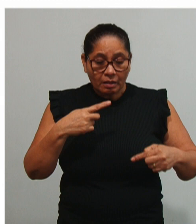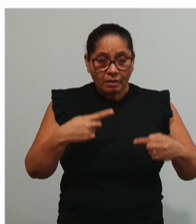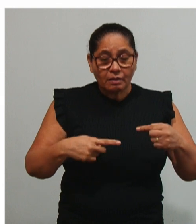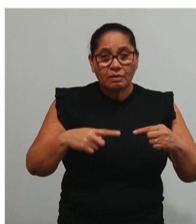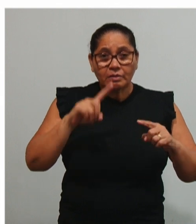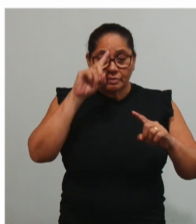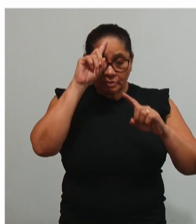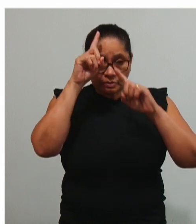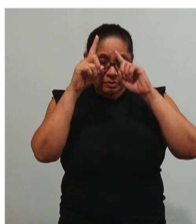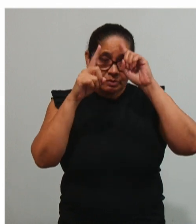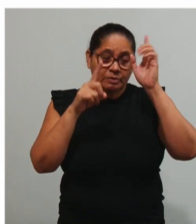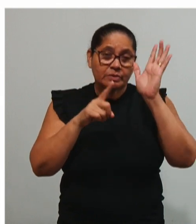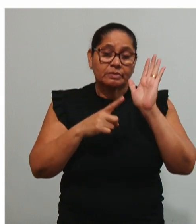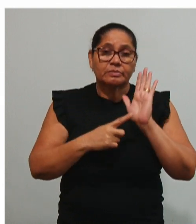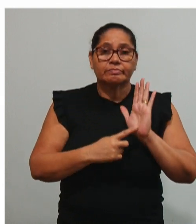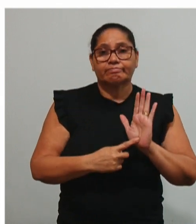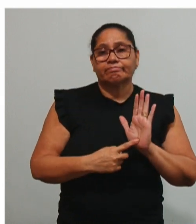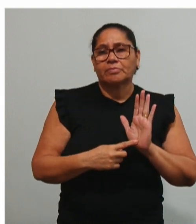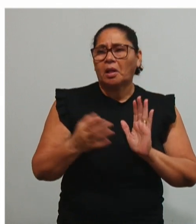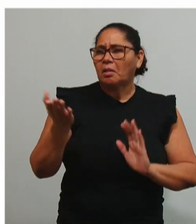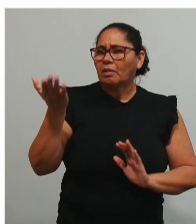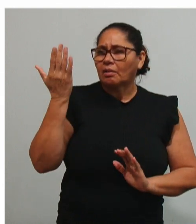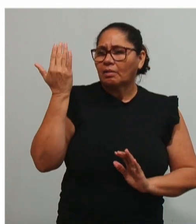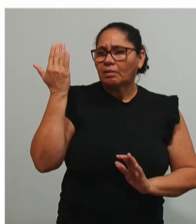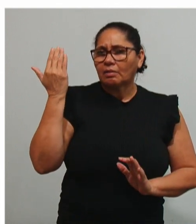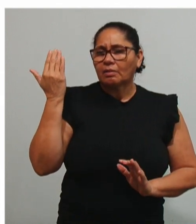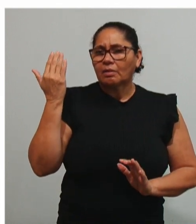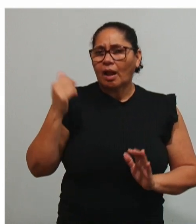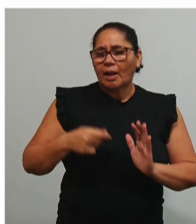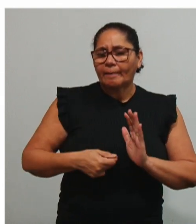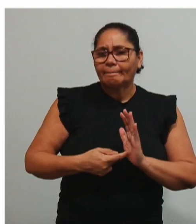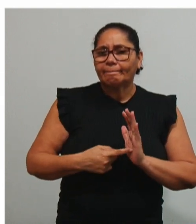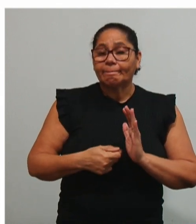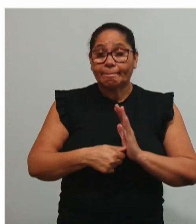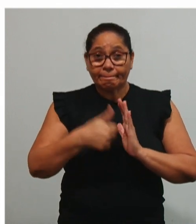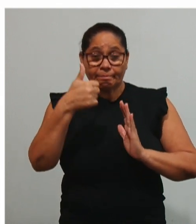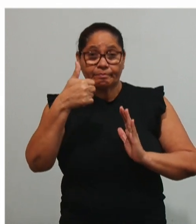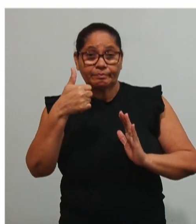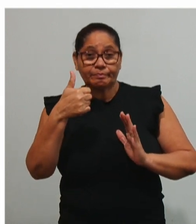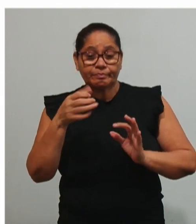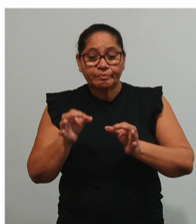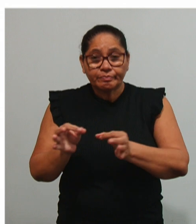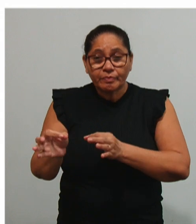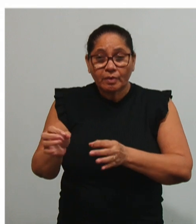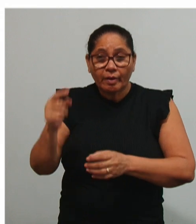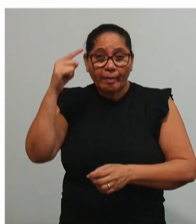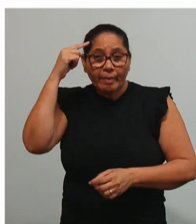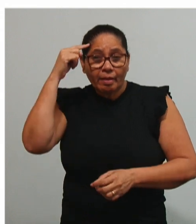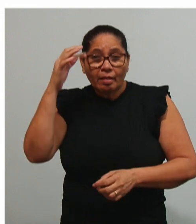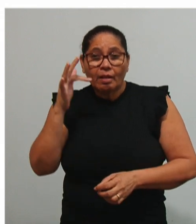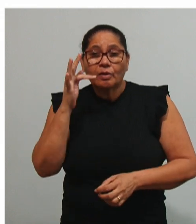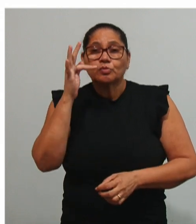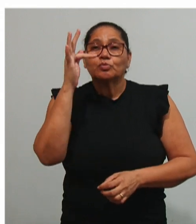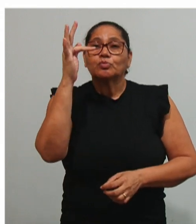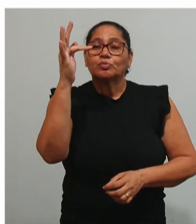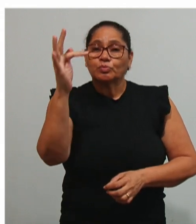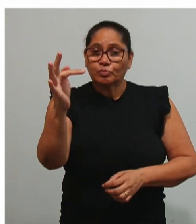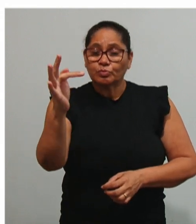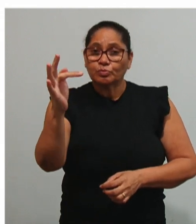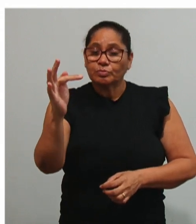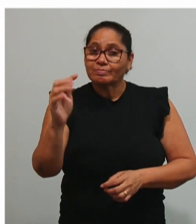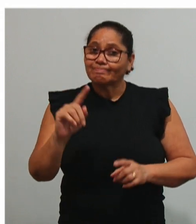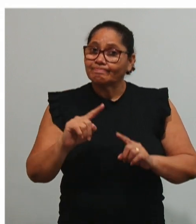ideias presentes na época, né? Então, primeiro, planejamento é pensar no futuro. Mas,